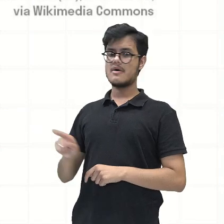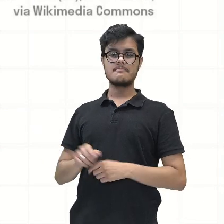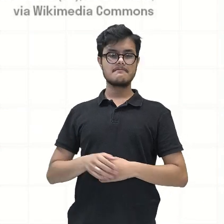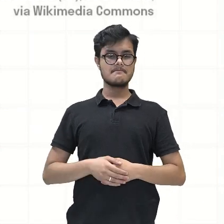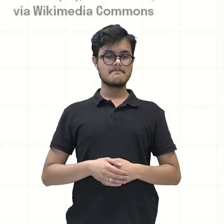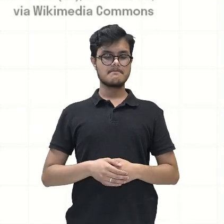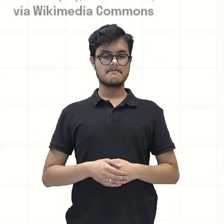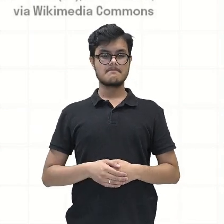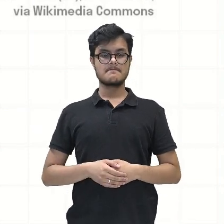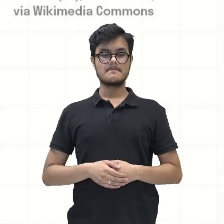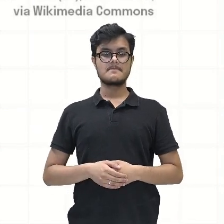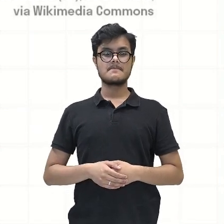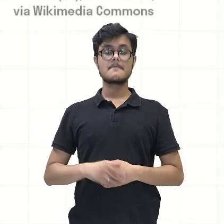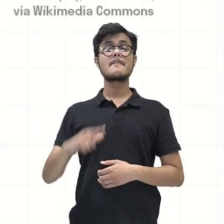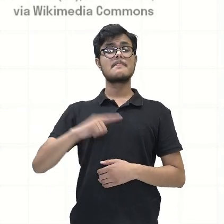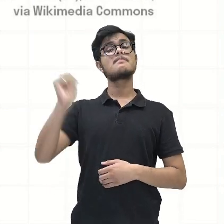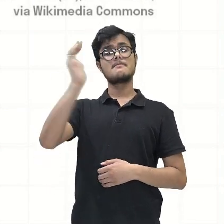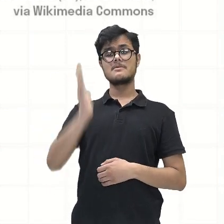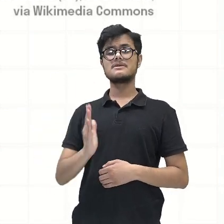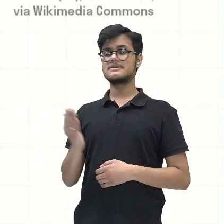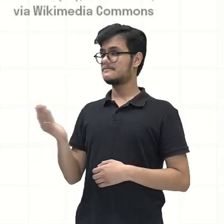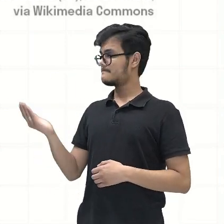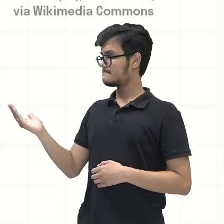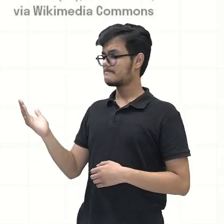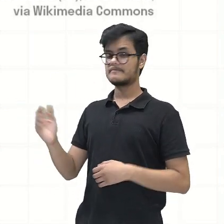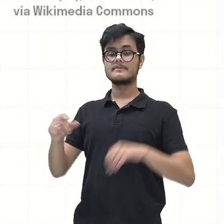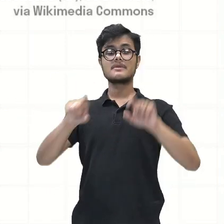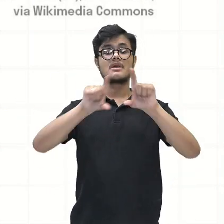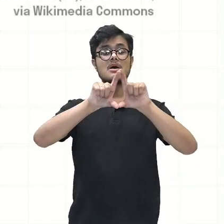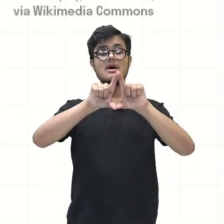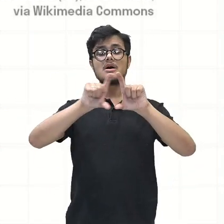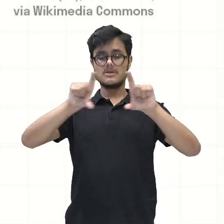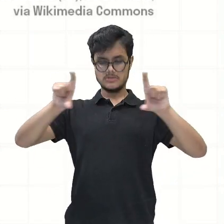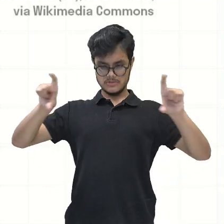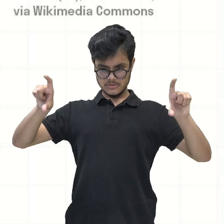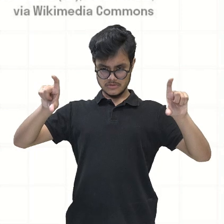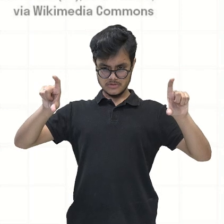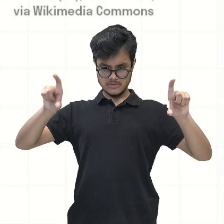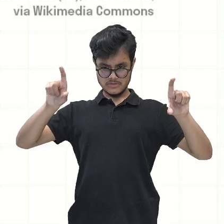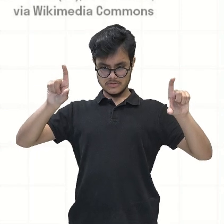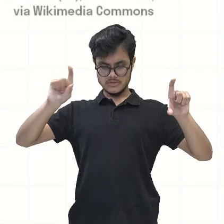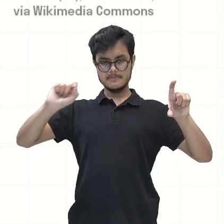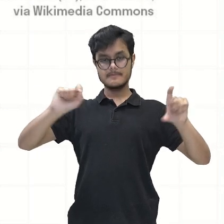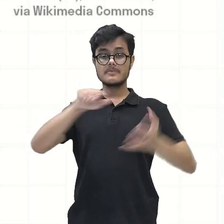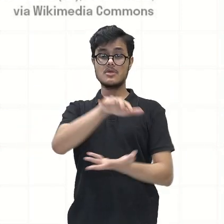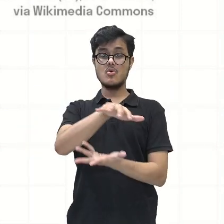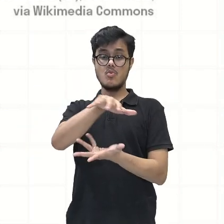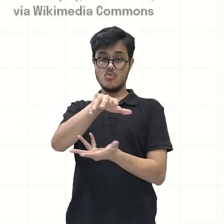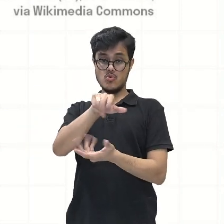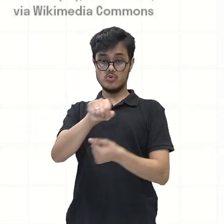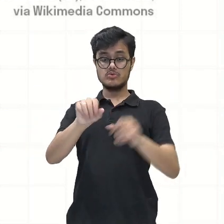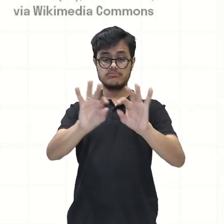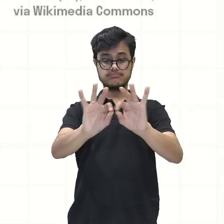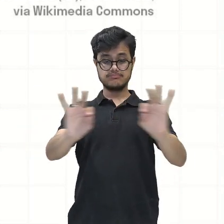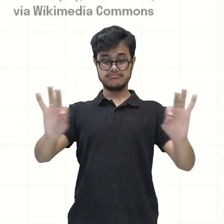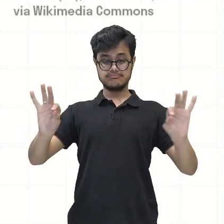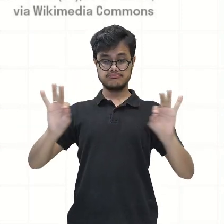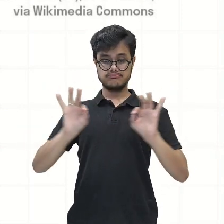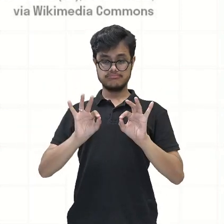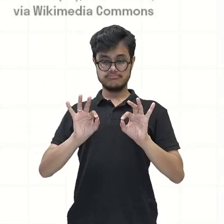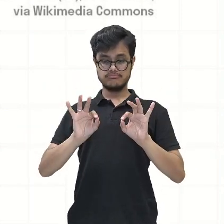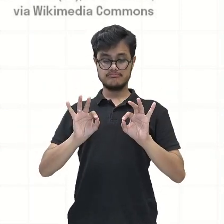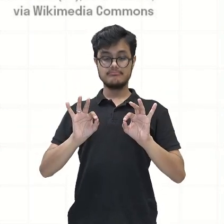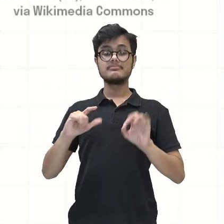Então, aqui eu tenho o território brasileiro, eu tenho a linha do Equador. Essa parte aqui do território